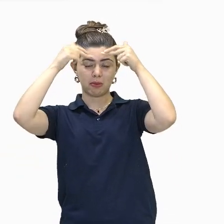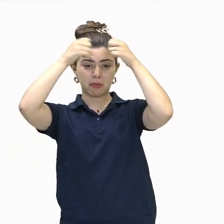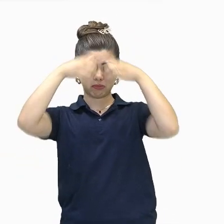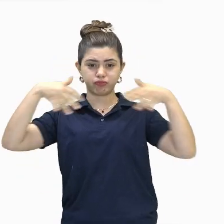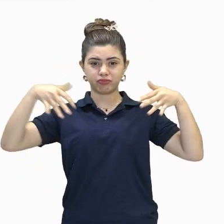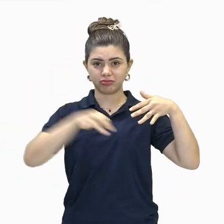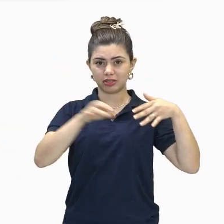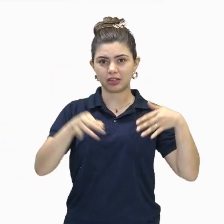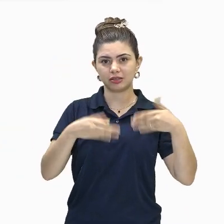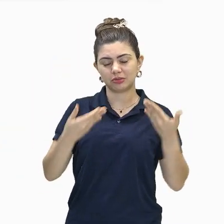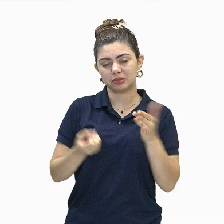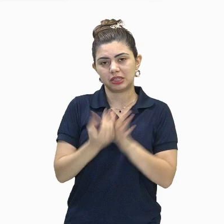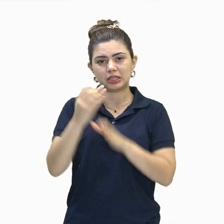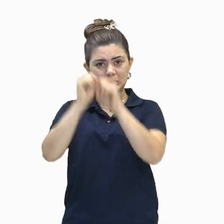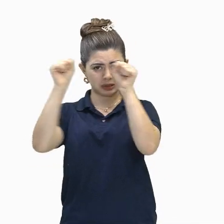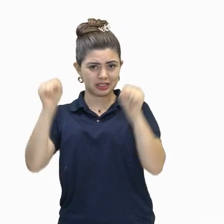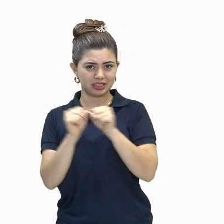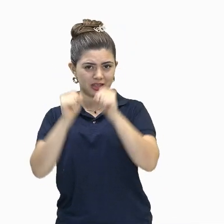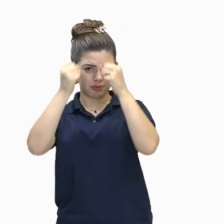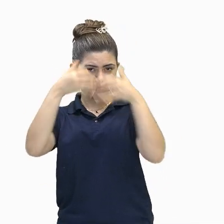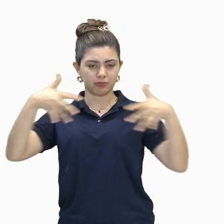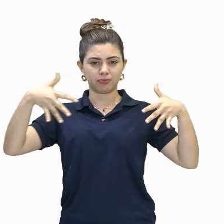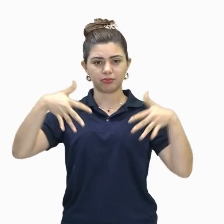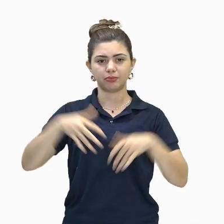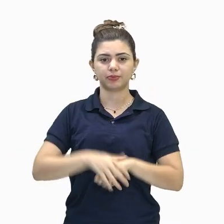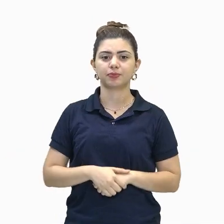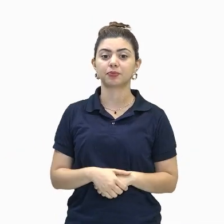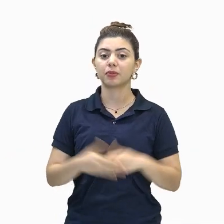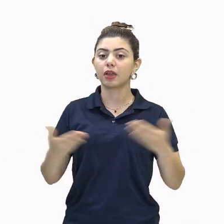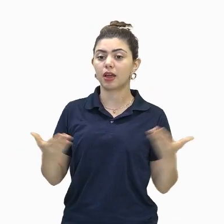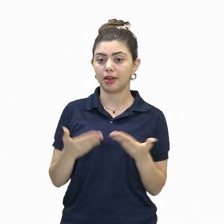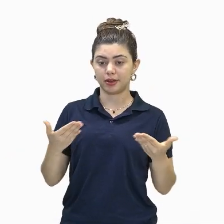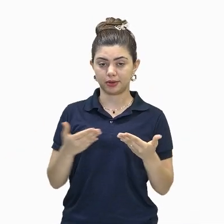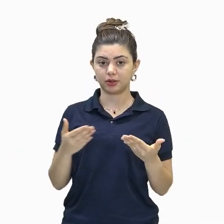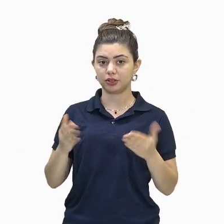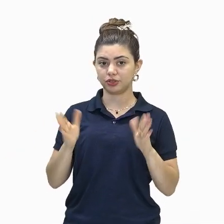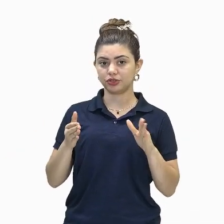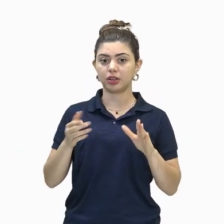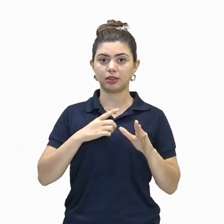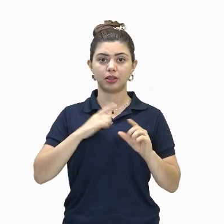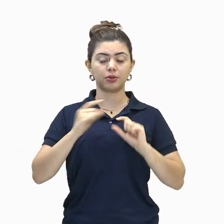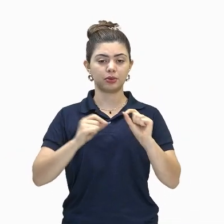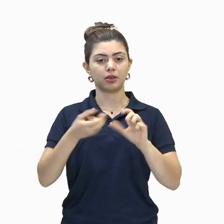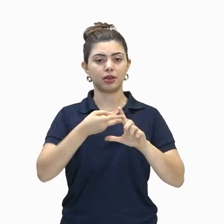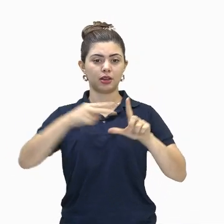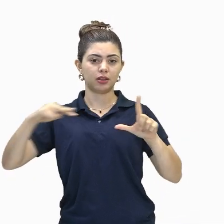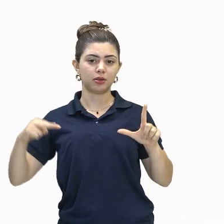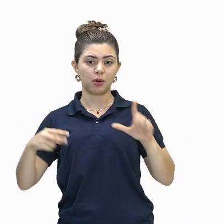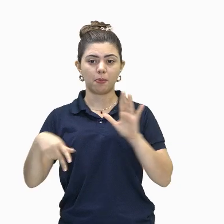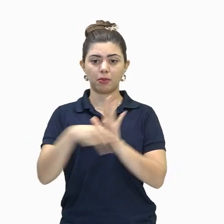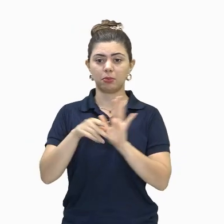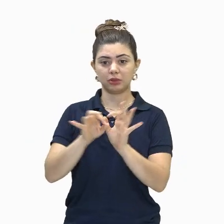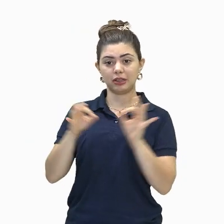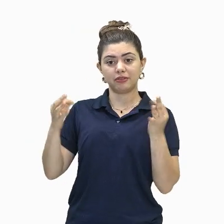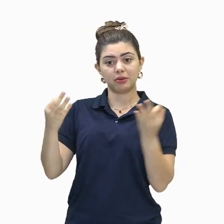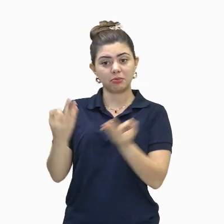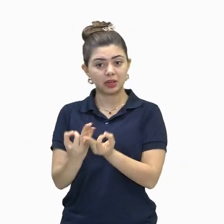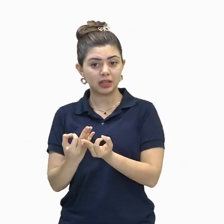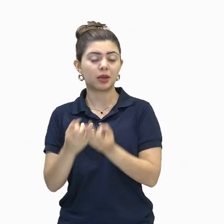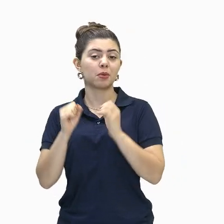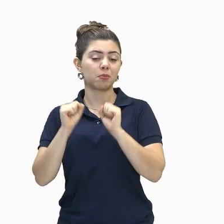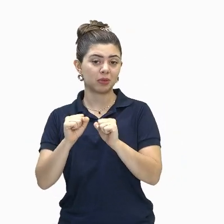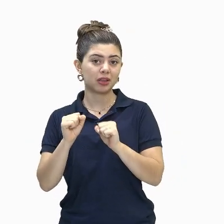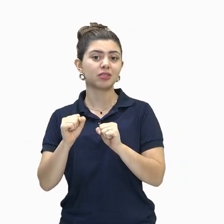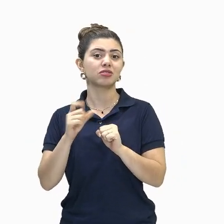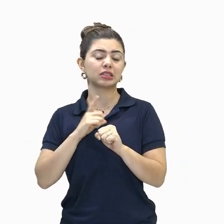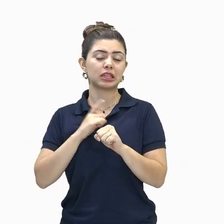o sistema nervoso. Então, temos aqui um heredograma de uma família onde tem portadores da doença